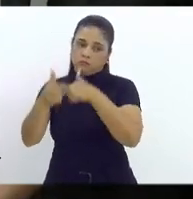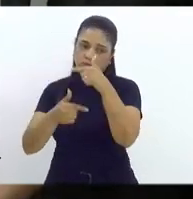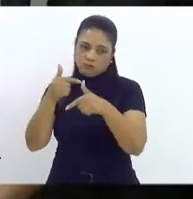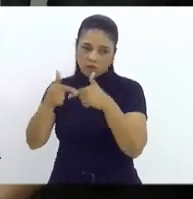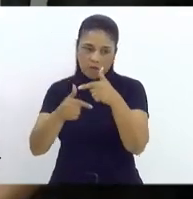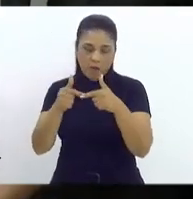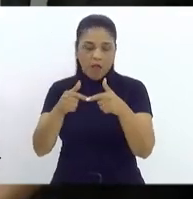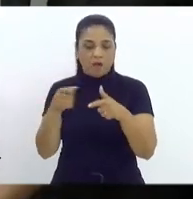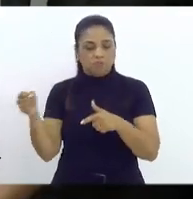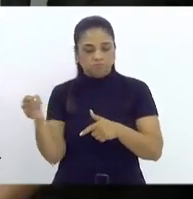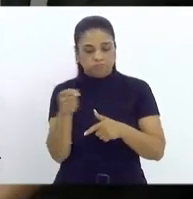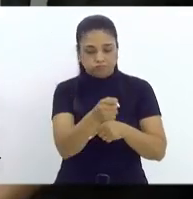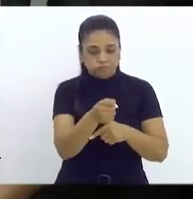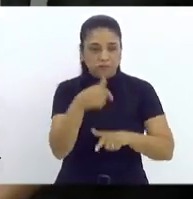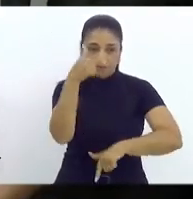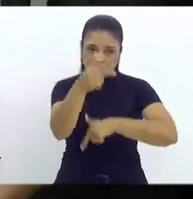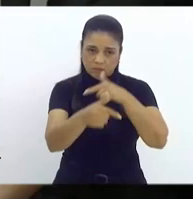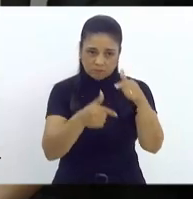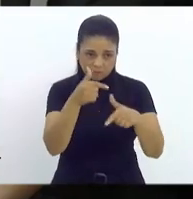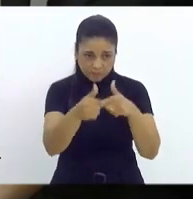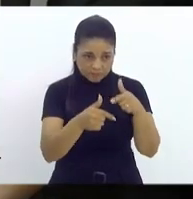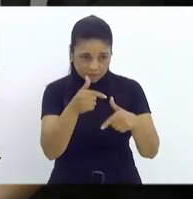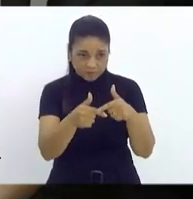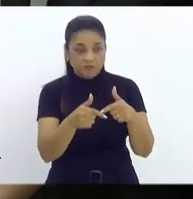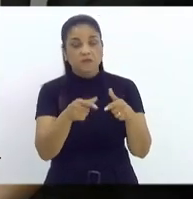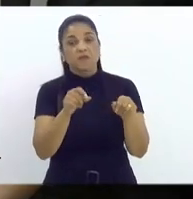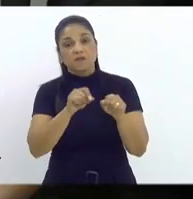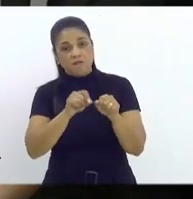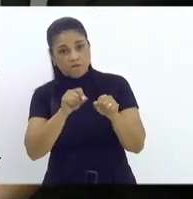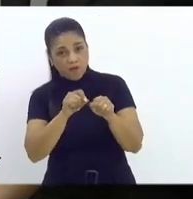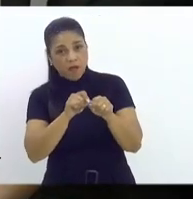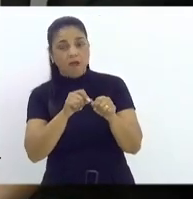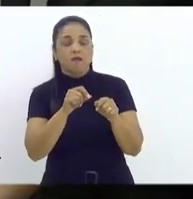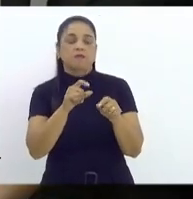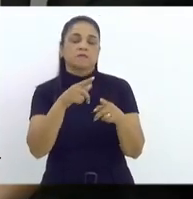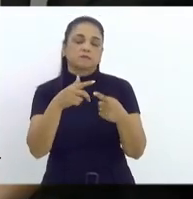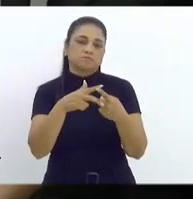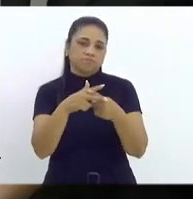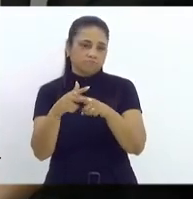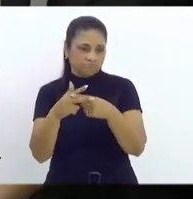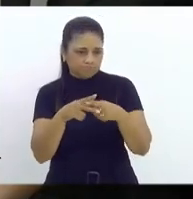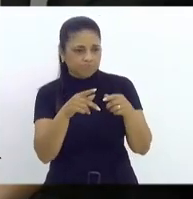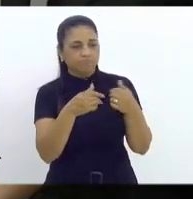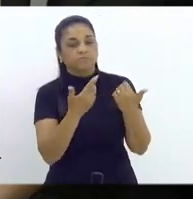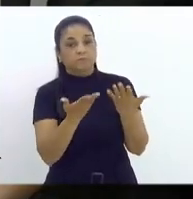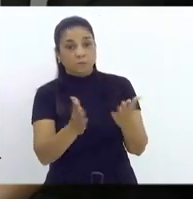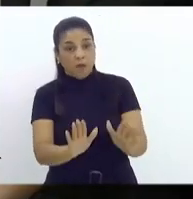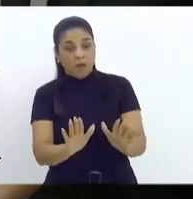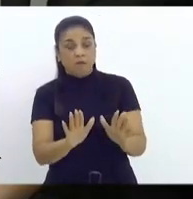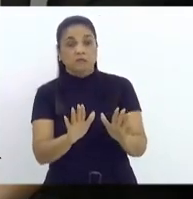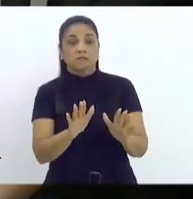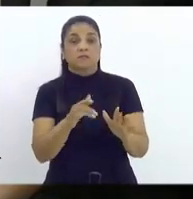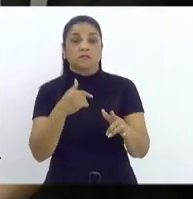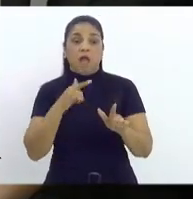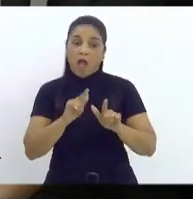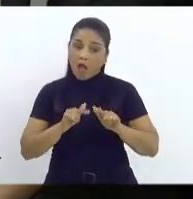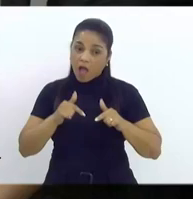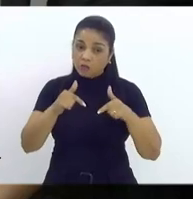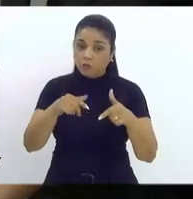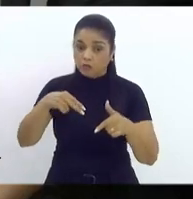atuam no mercado, que façam esse tipo de instalação. Mas a nossa